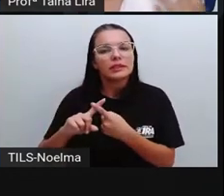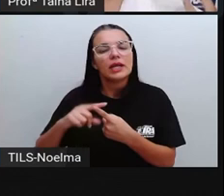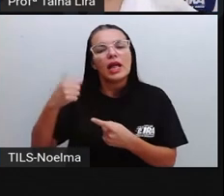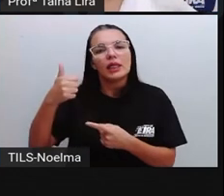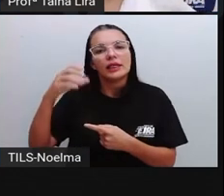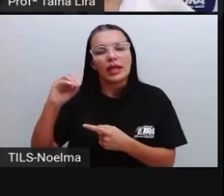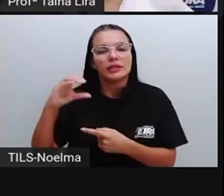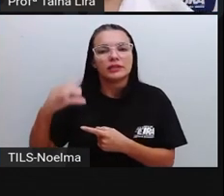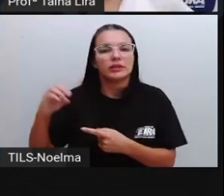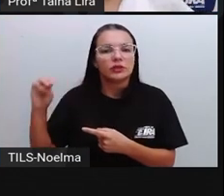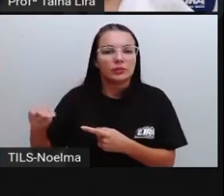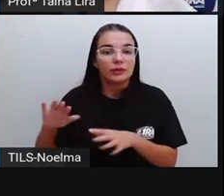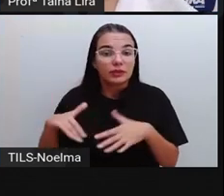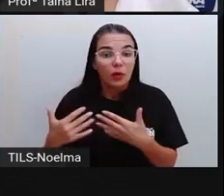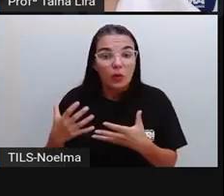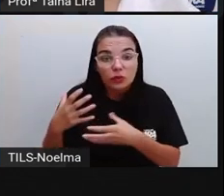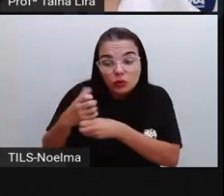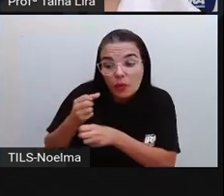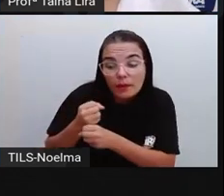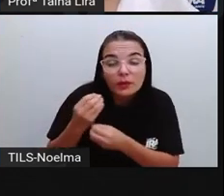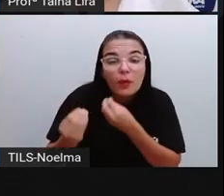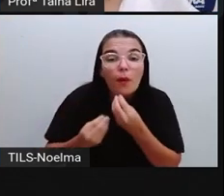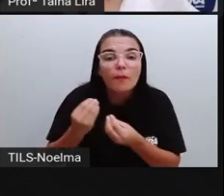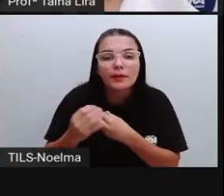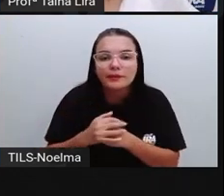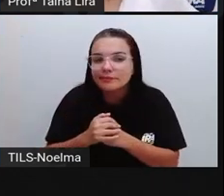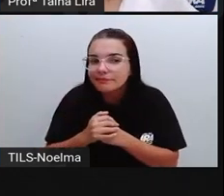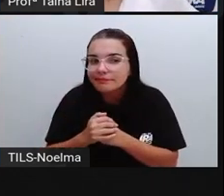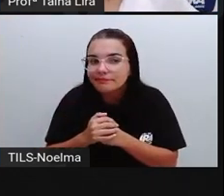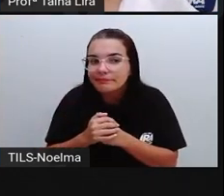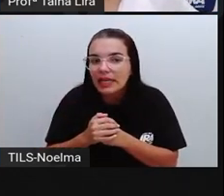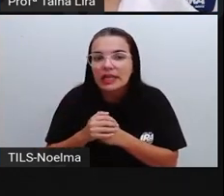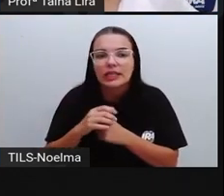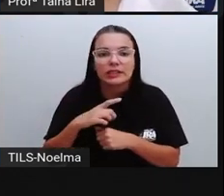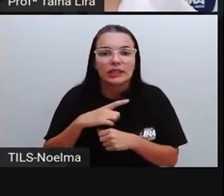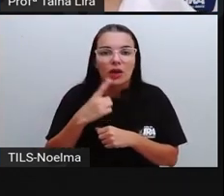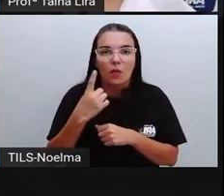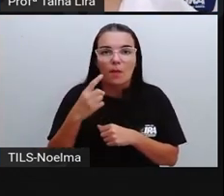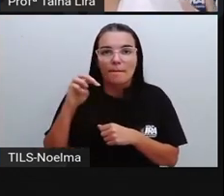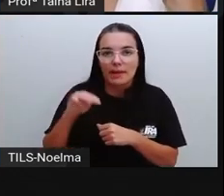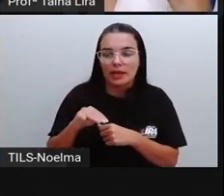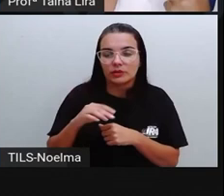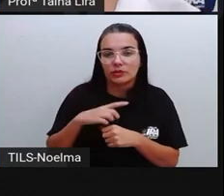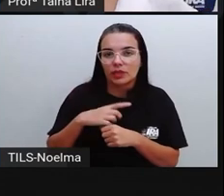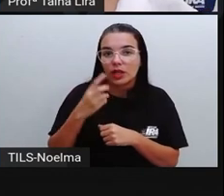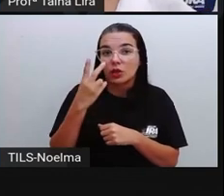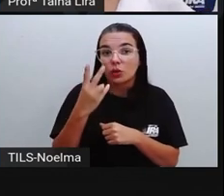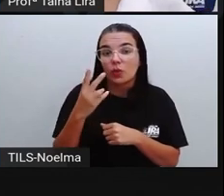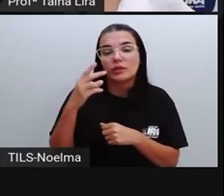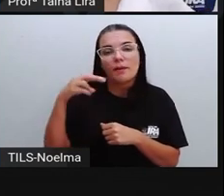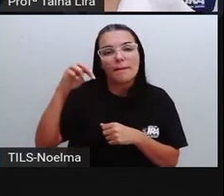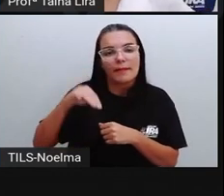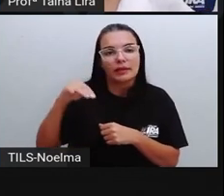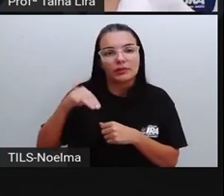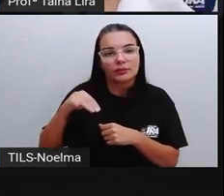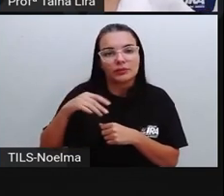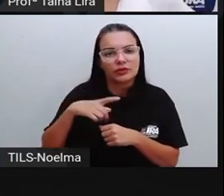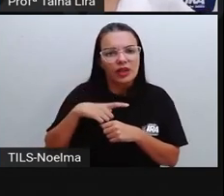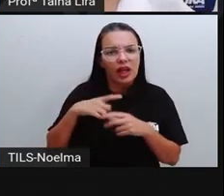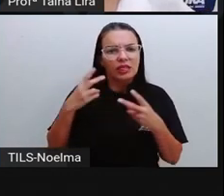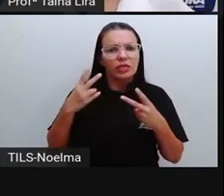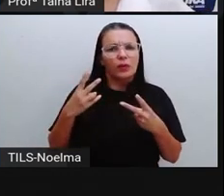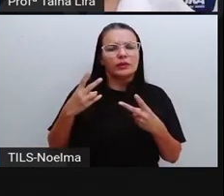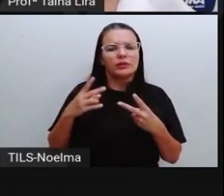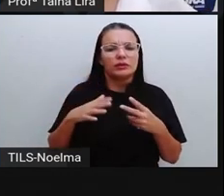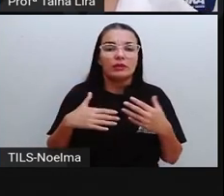E como é que eu posso contar, Pró? Bom, eu sei que esse 1 metro mais 1 metro vai ser igual a 2 metros. Eu já tenho 2 metros